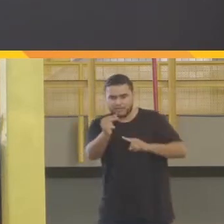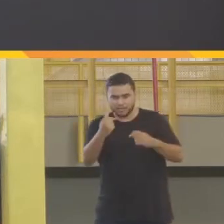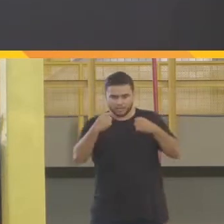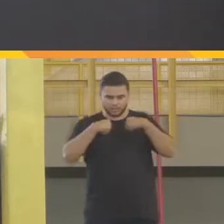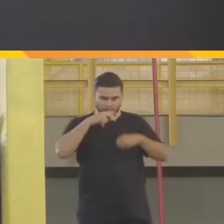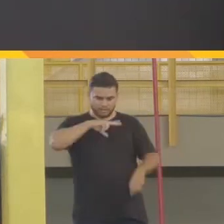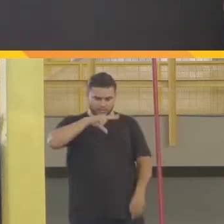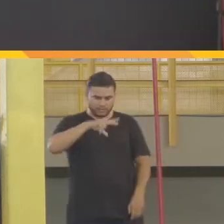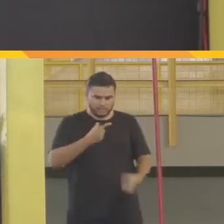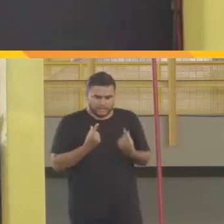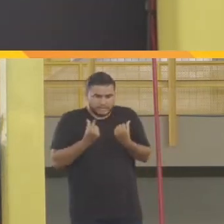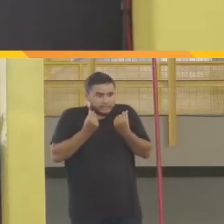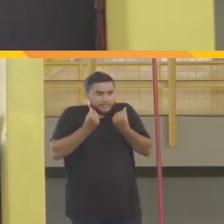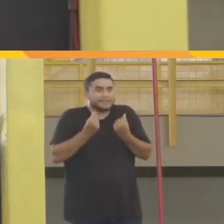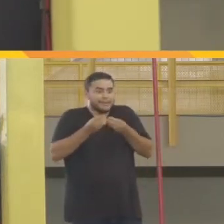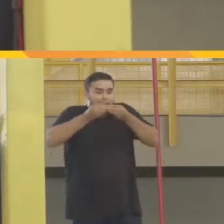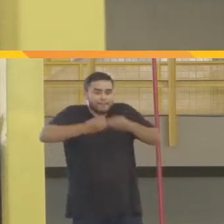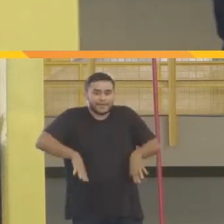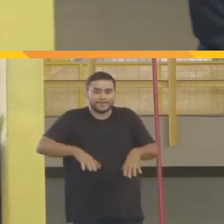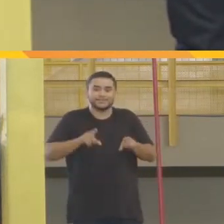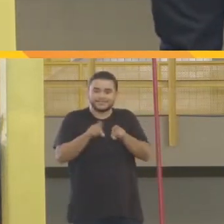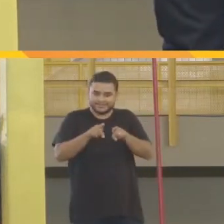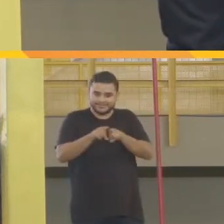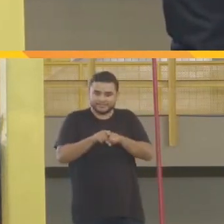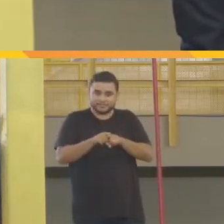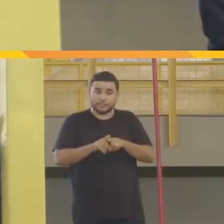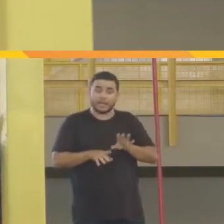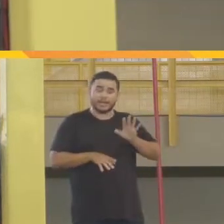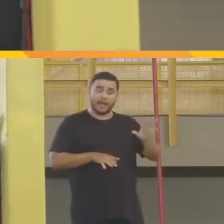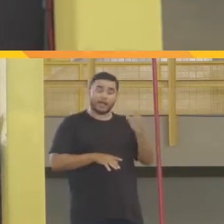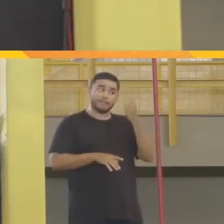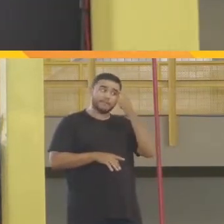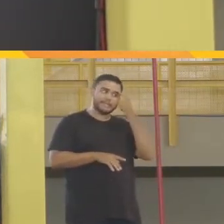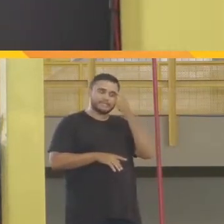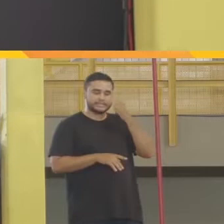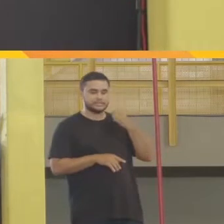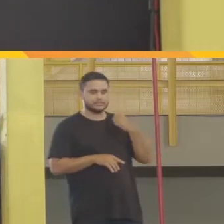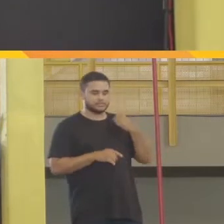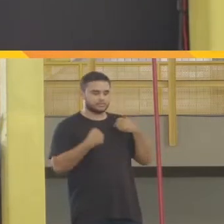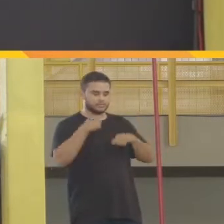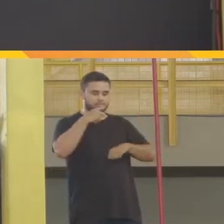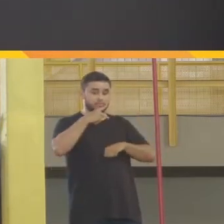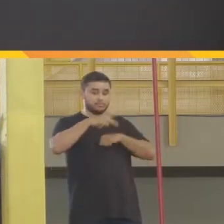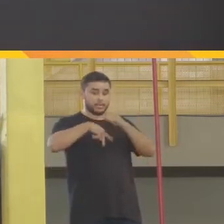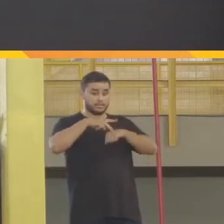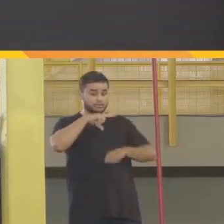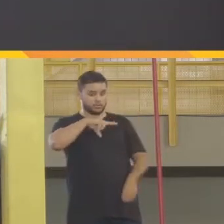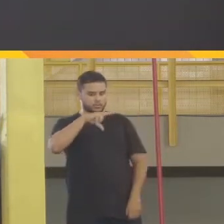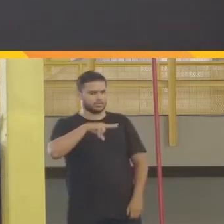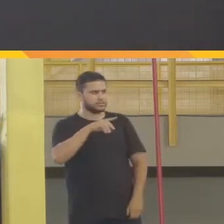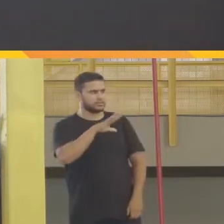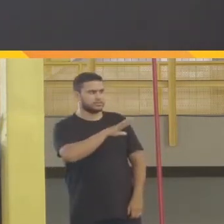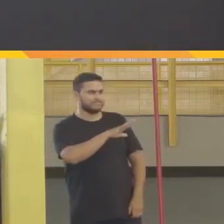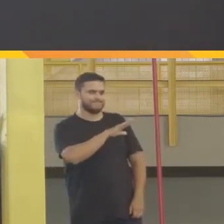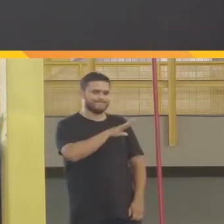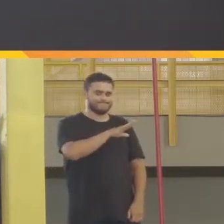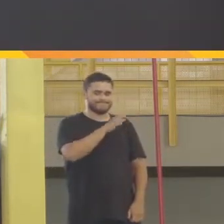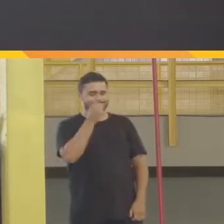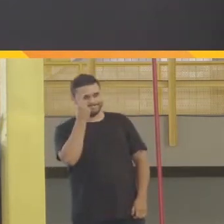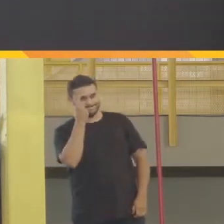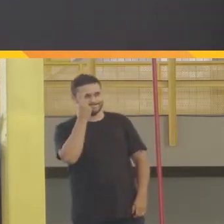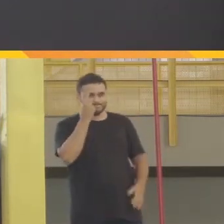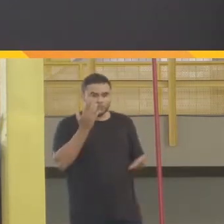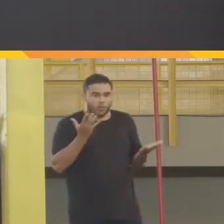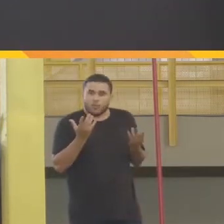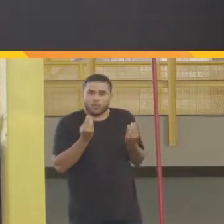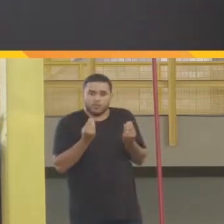Então Portugal finge que aceita o bloqueio, afinal, desafiar Napoleão não era muito inteligente, mas fica pensando